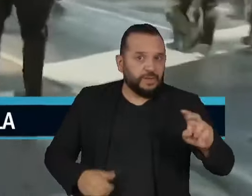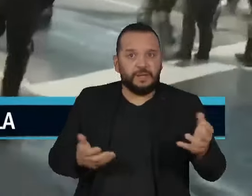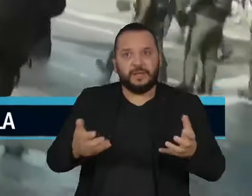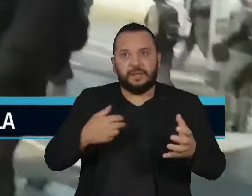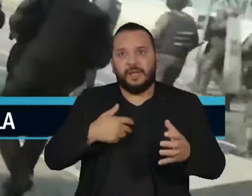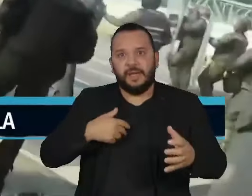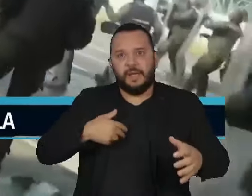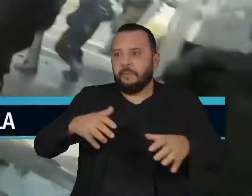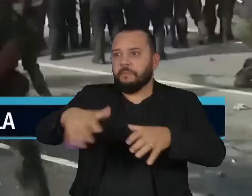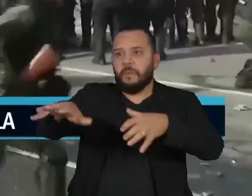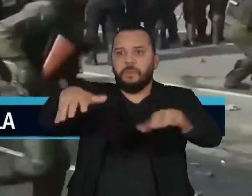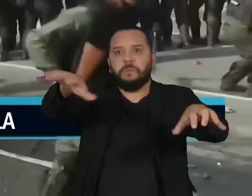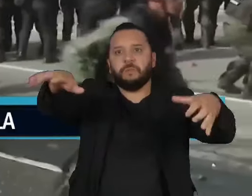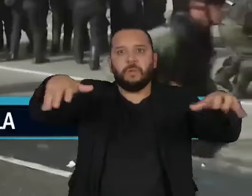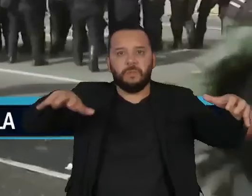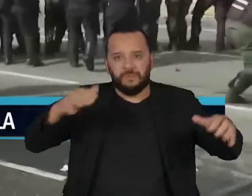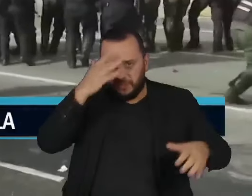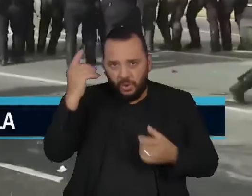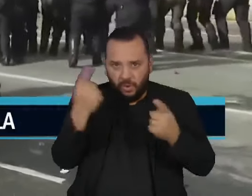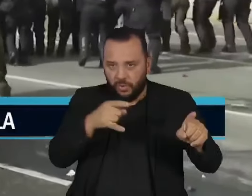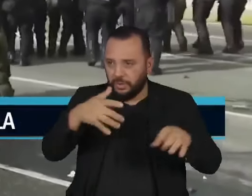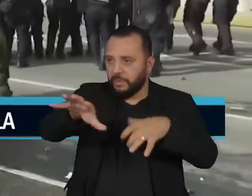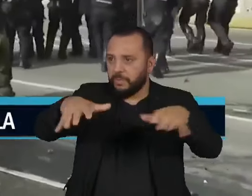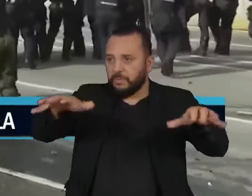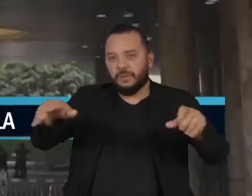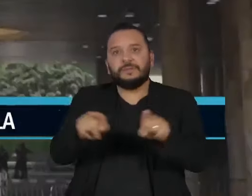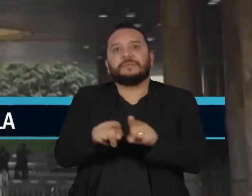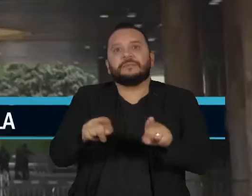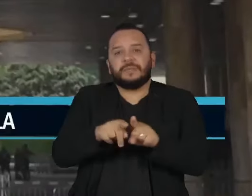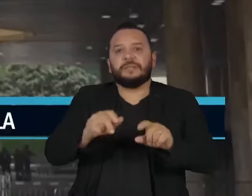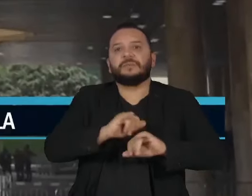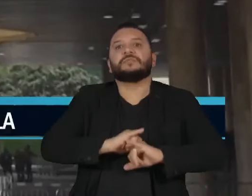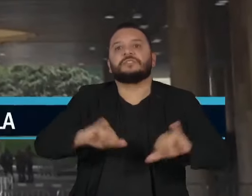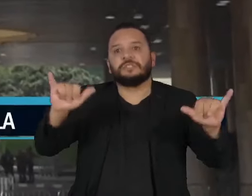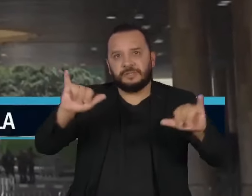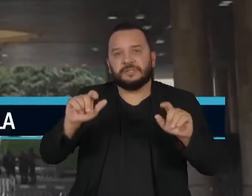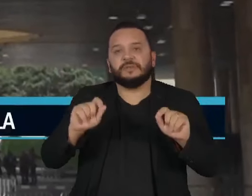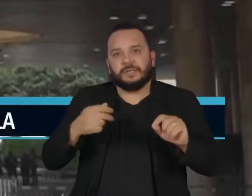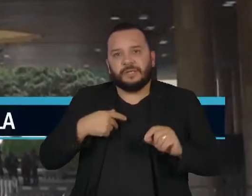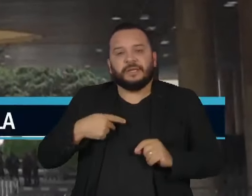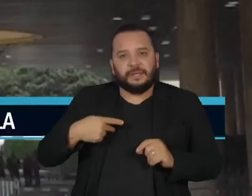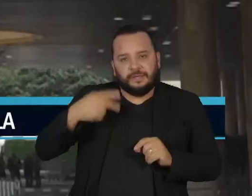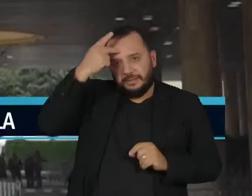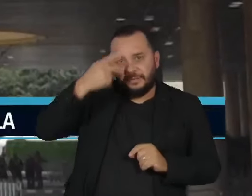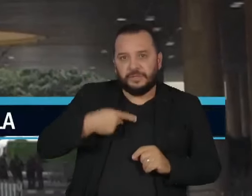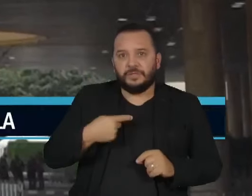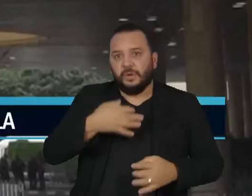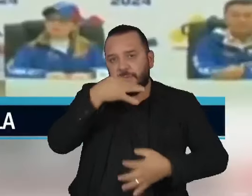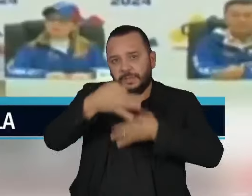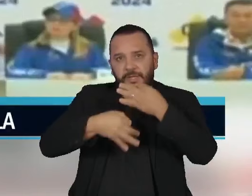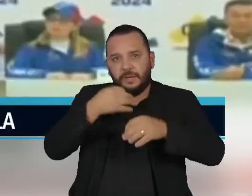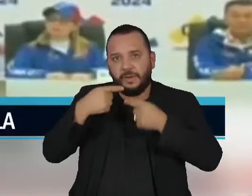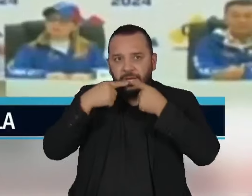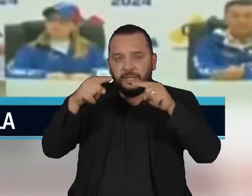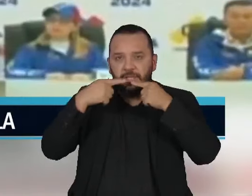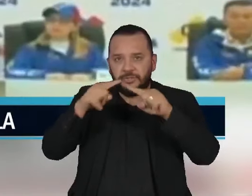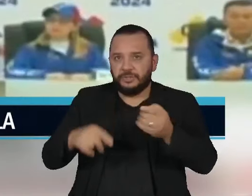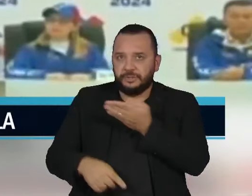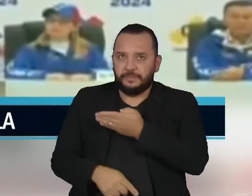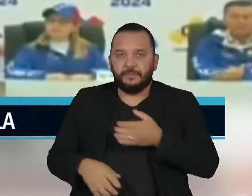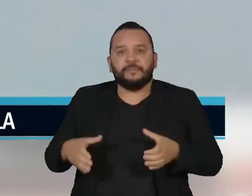desmobilizar a oposição, além de impedir a disseminação de informações independentes e opiniões críticas. A